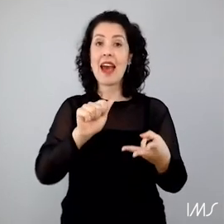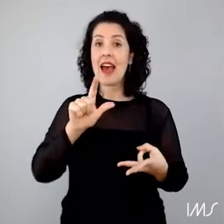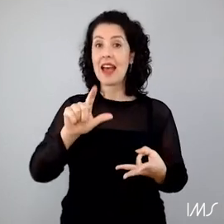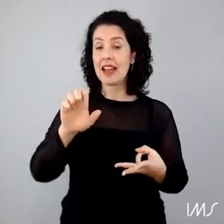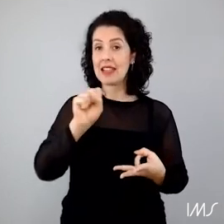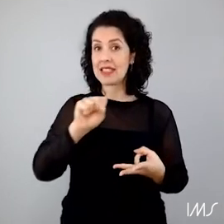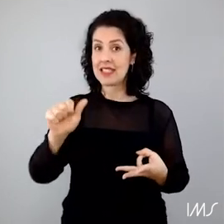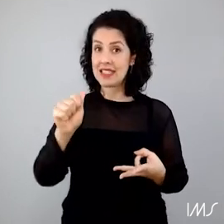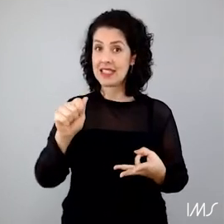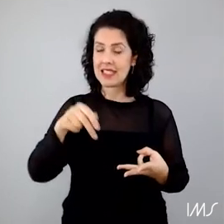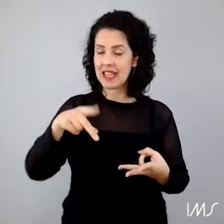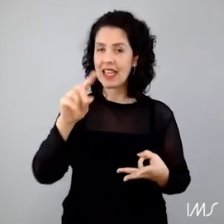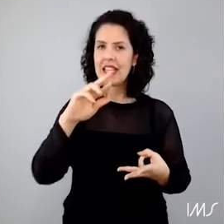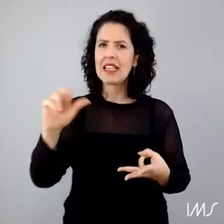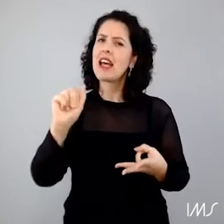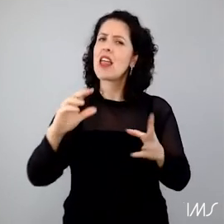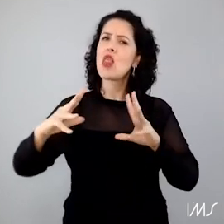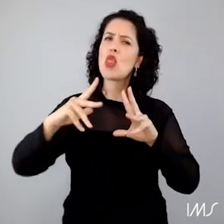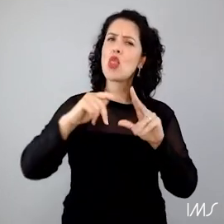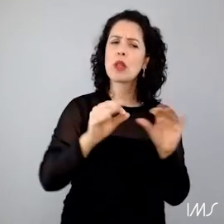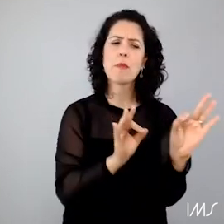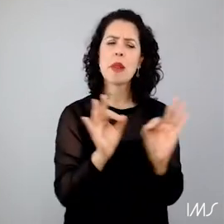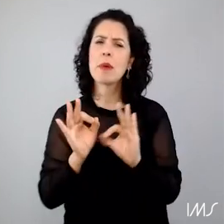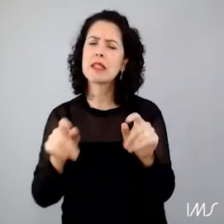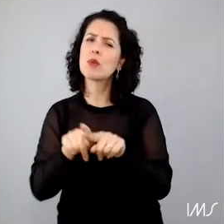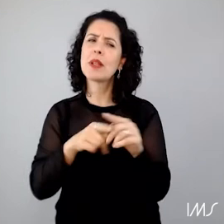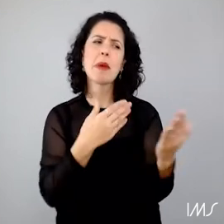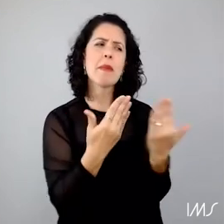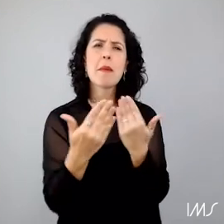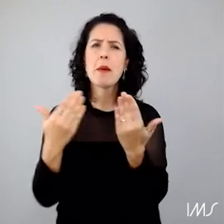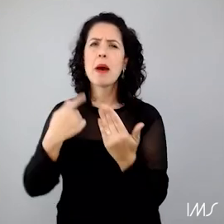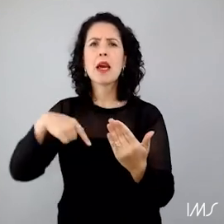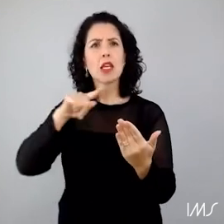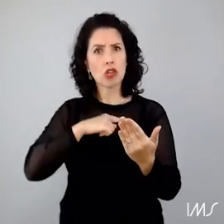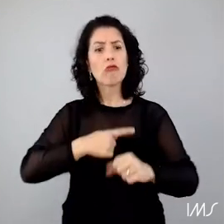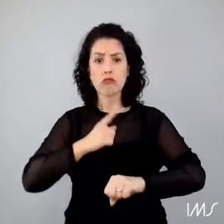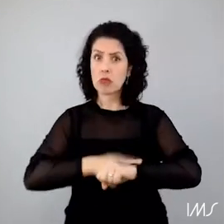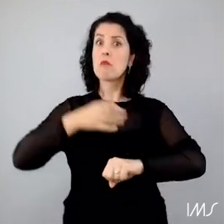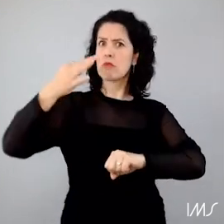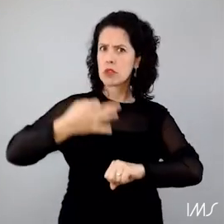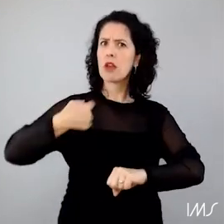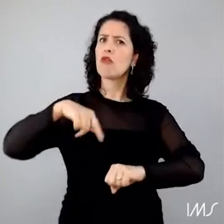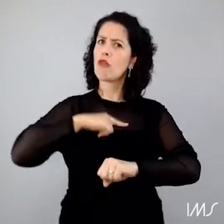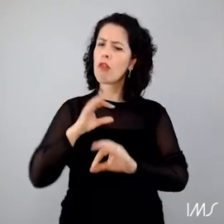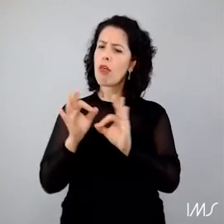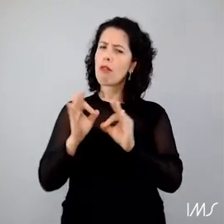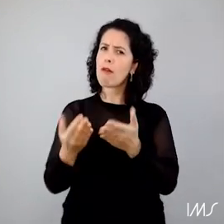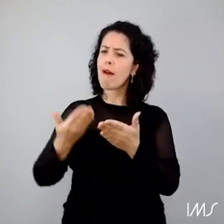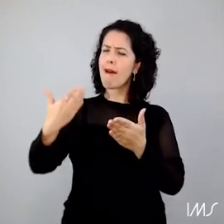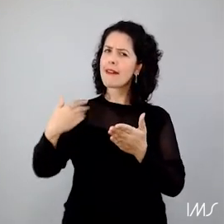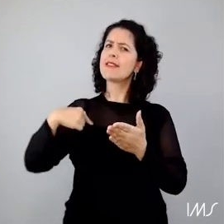Alessandra pelas conversas e por toda essa preparação em tempo e com bastante